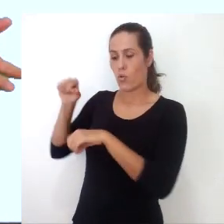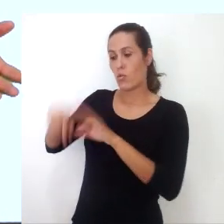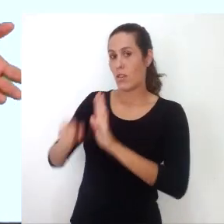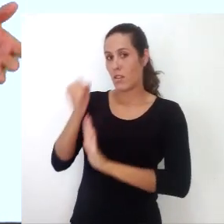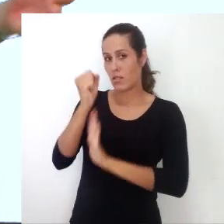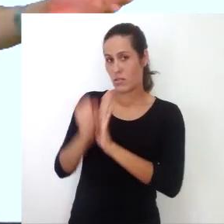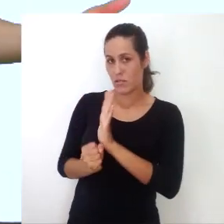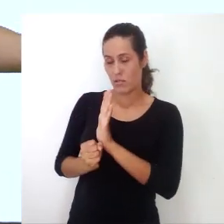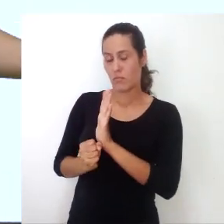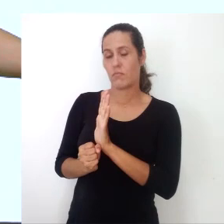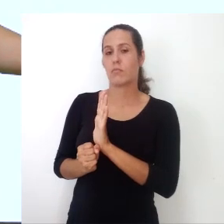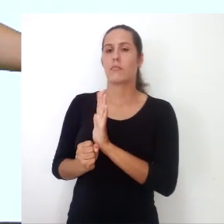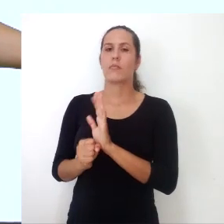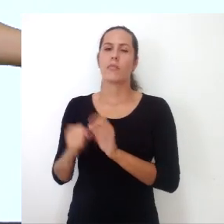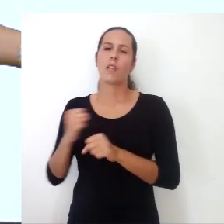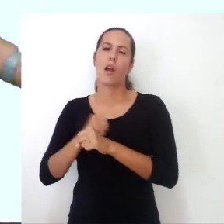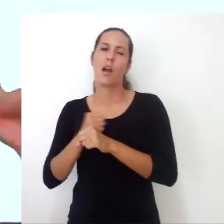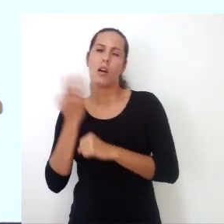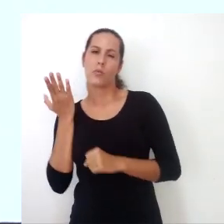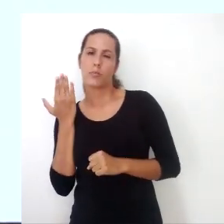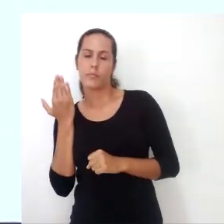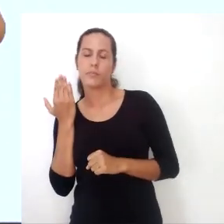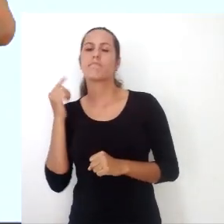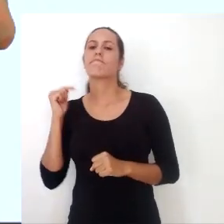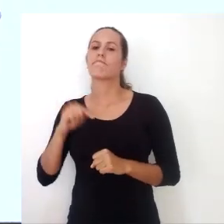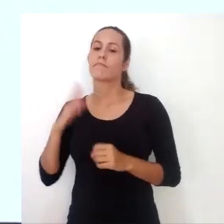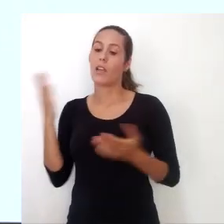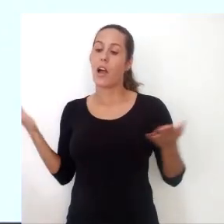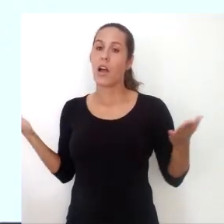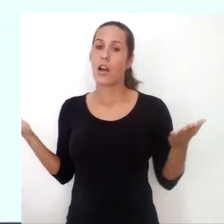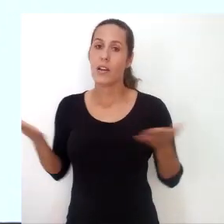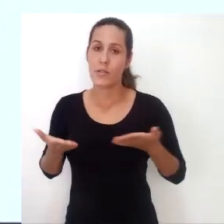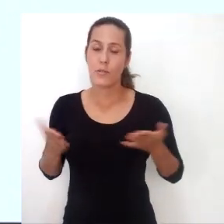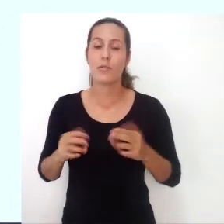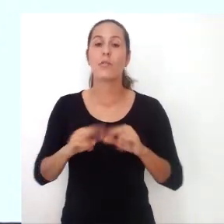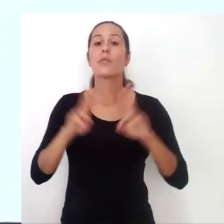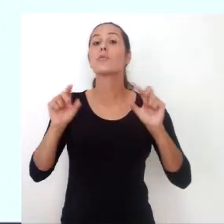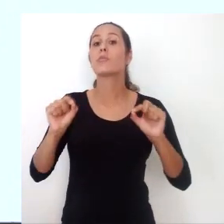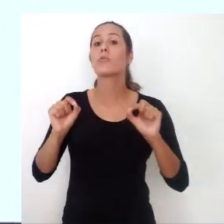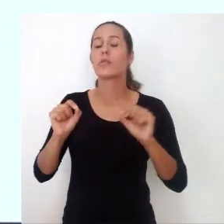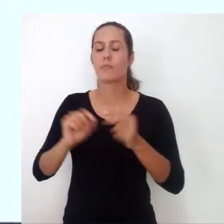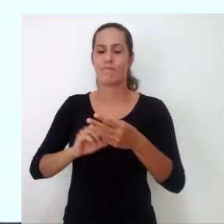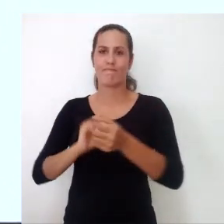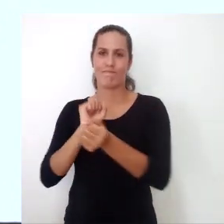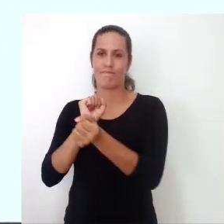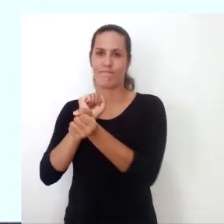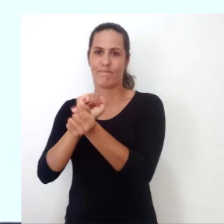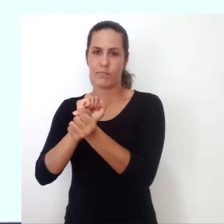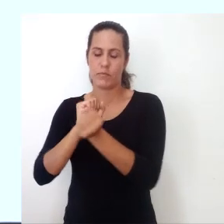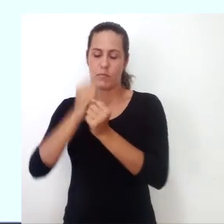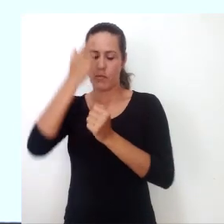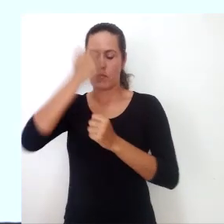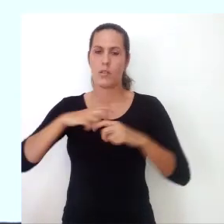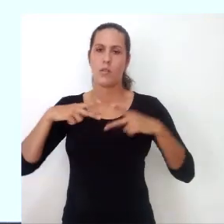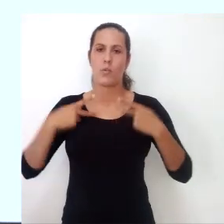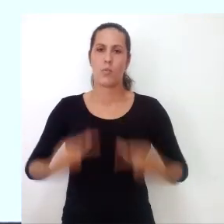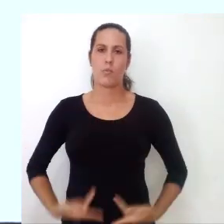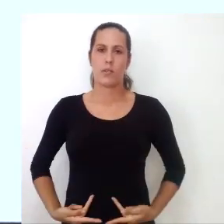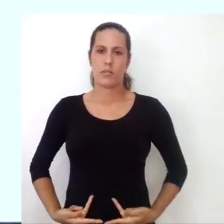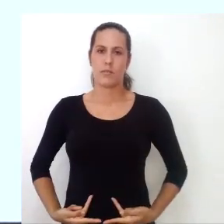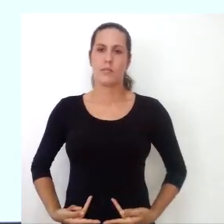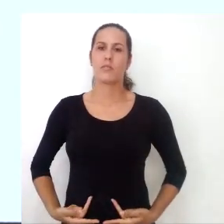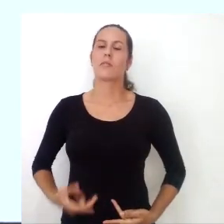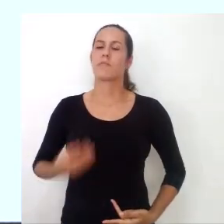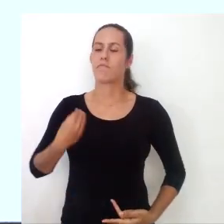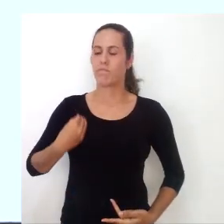neste século, há pouco tempo, aliás, e está nos remetendo a quê? A questão da escravidão humana, a